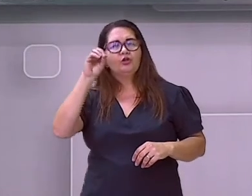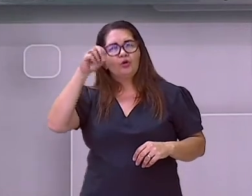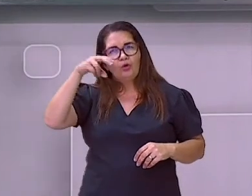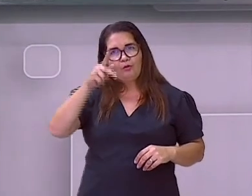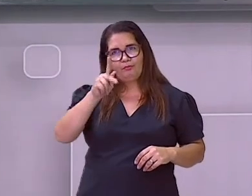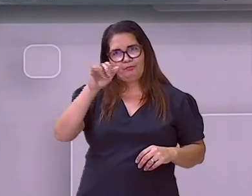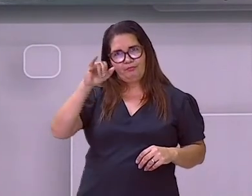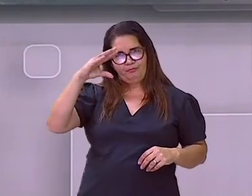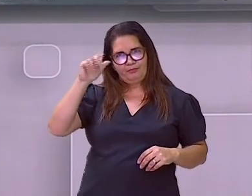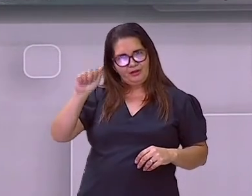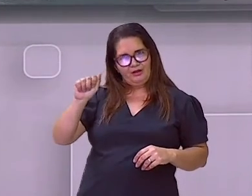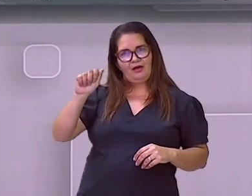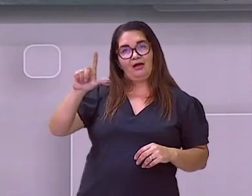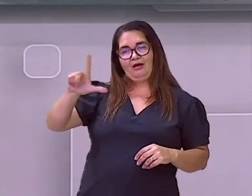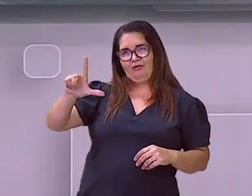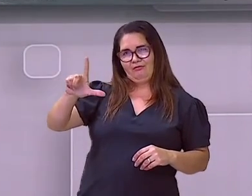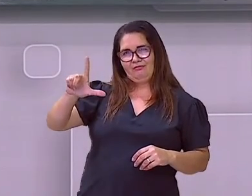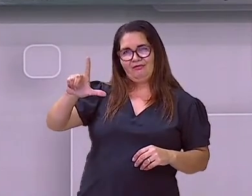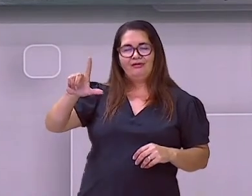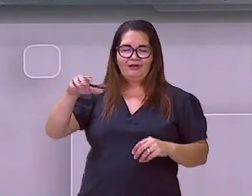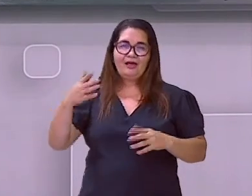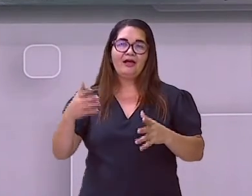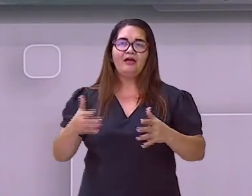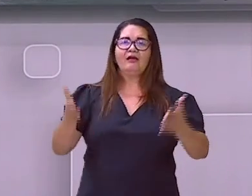mais amenas.